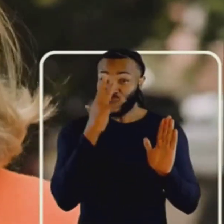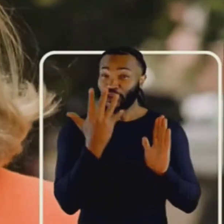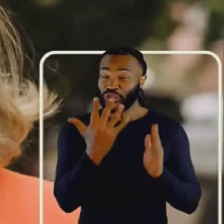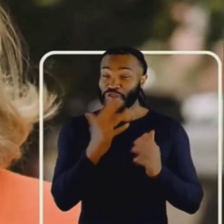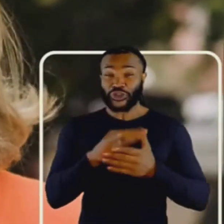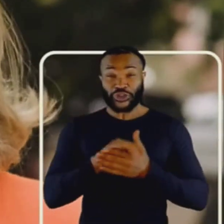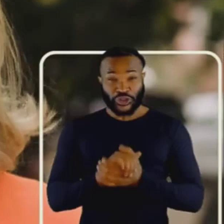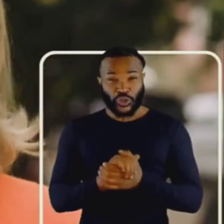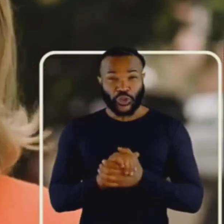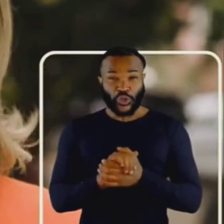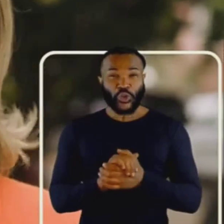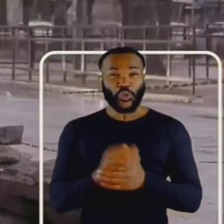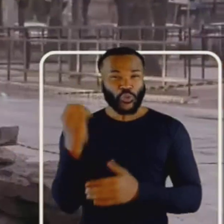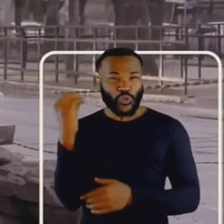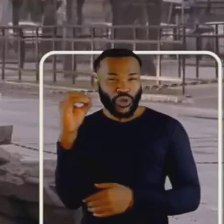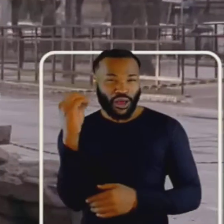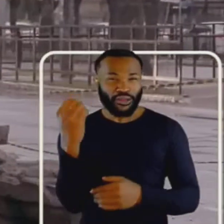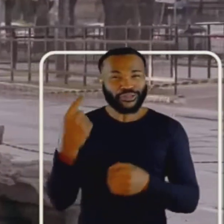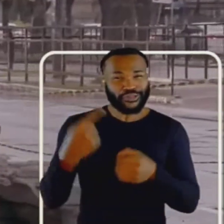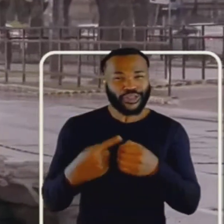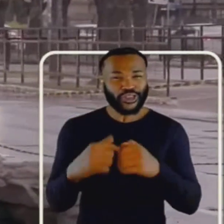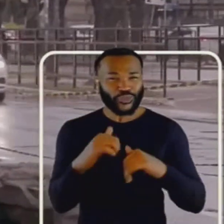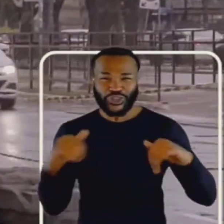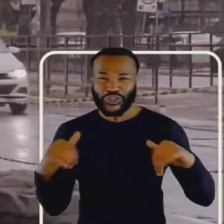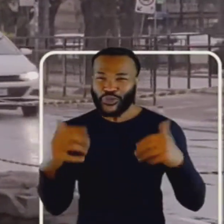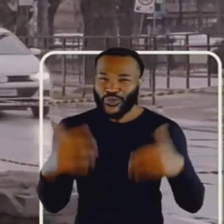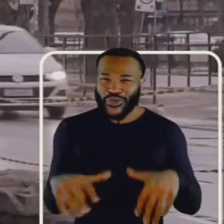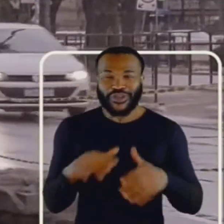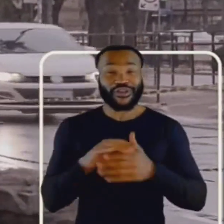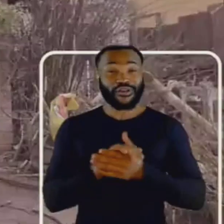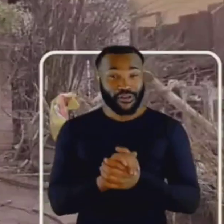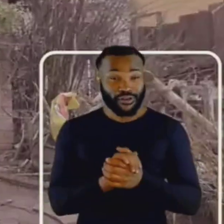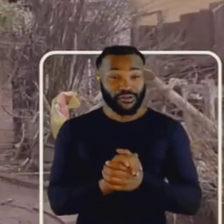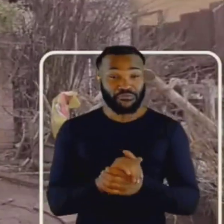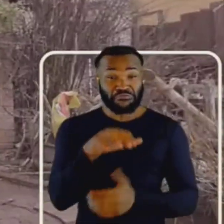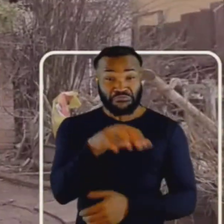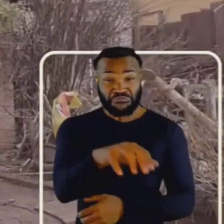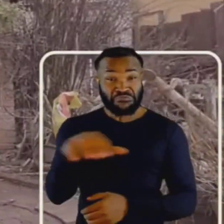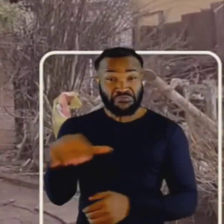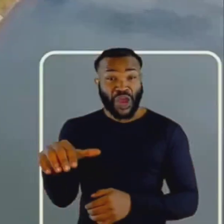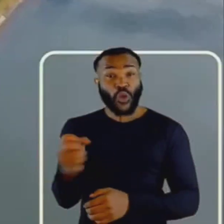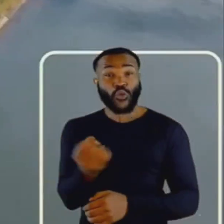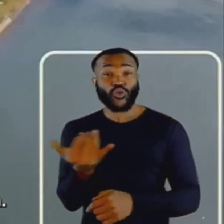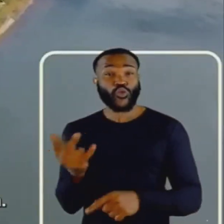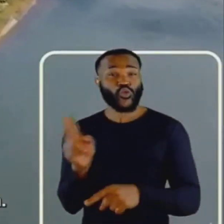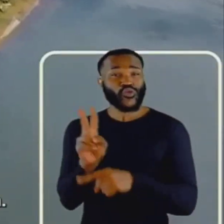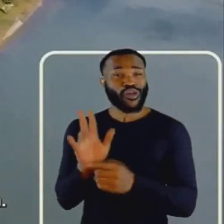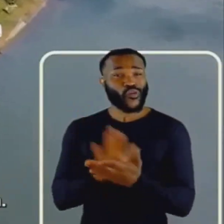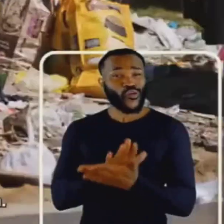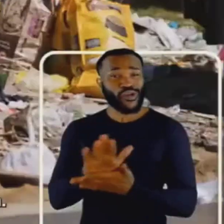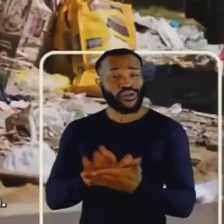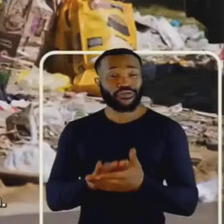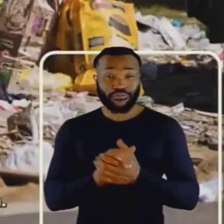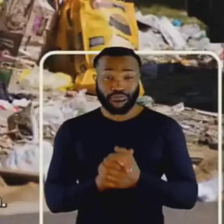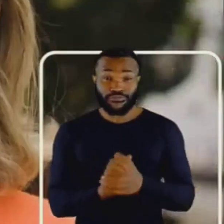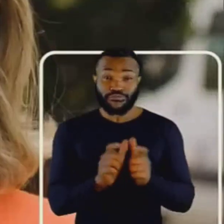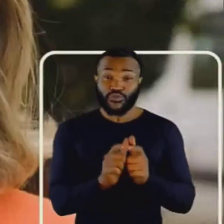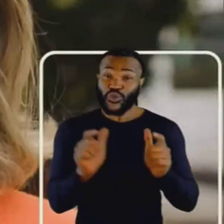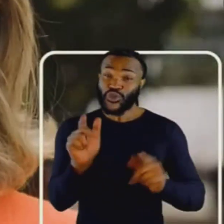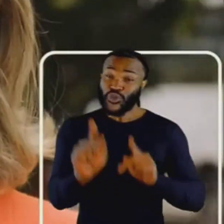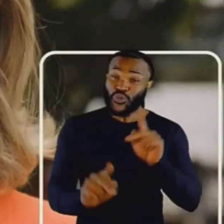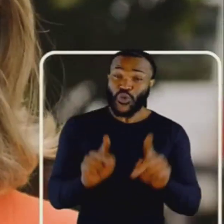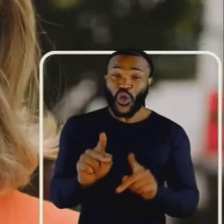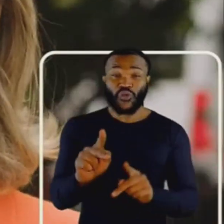e decidiu o que não quer. Porto Alegre não quer mais uma cidade dividida, em que alguns bairros não recebem cuidado nenhum.